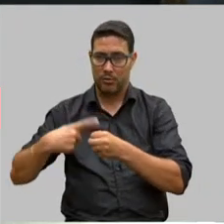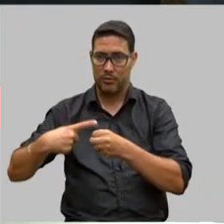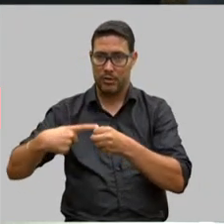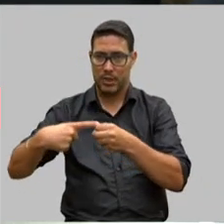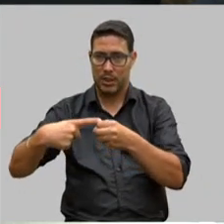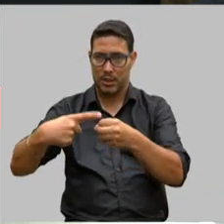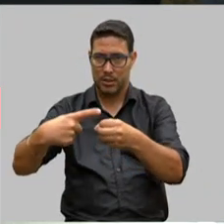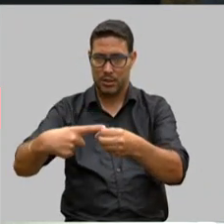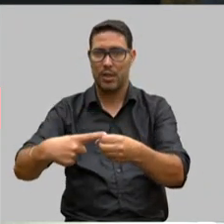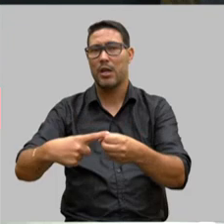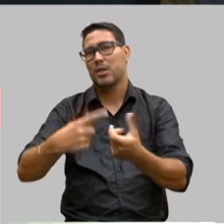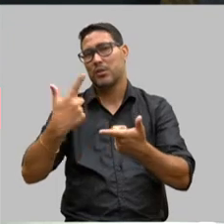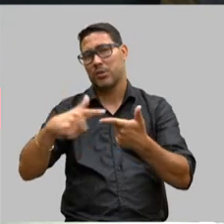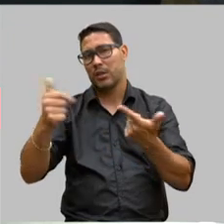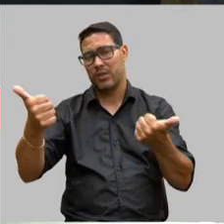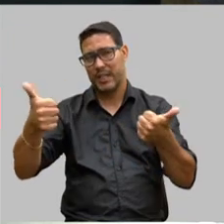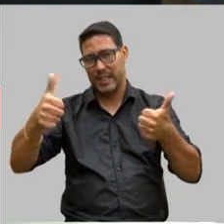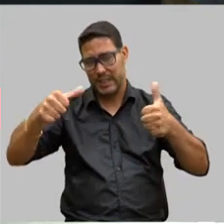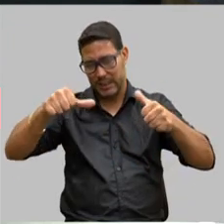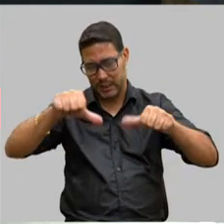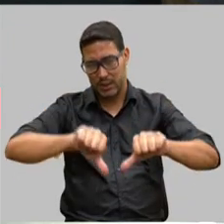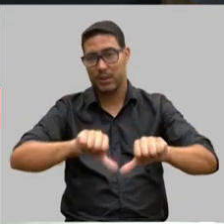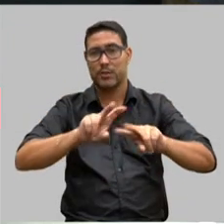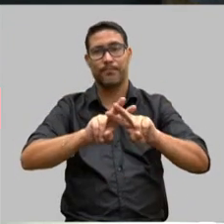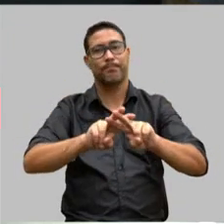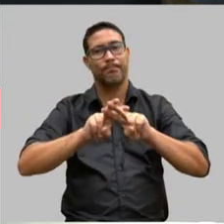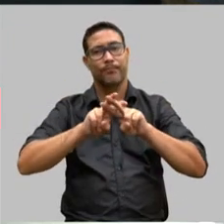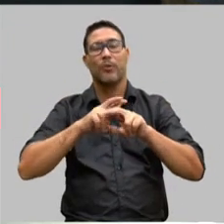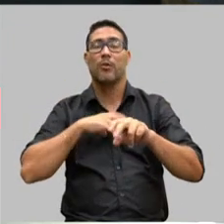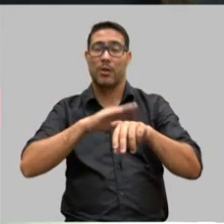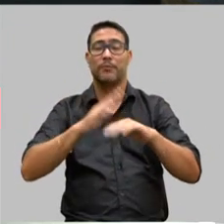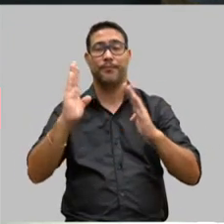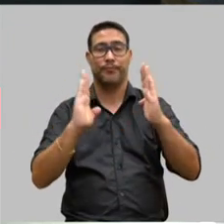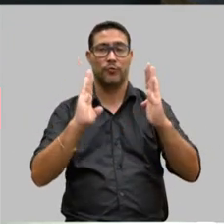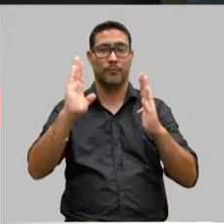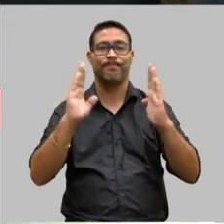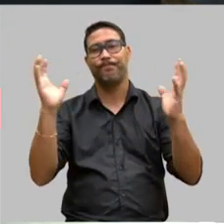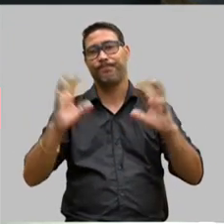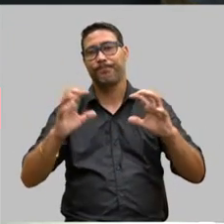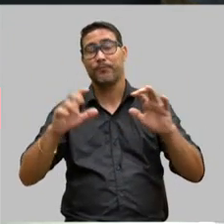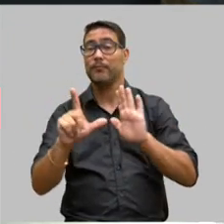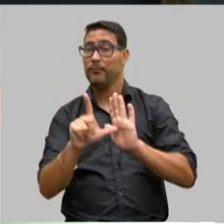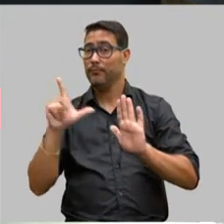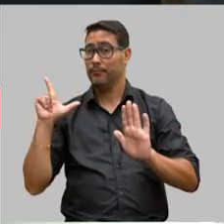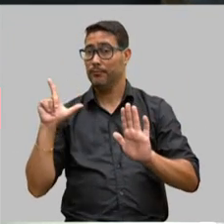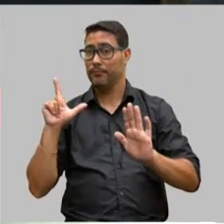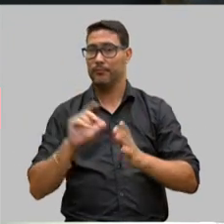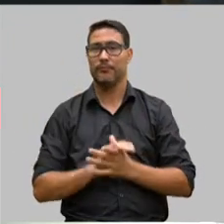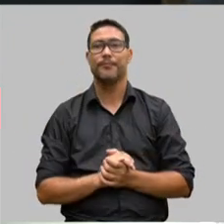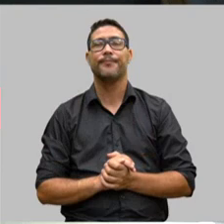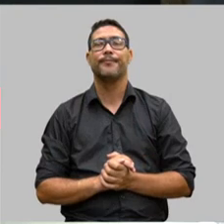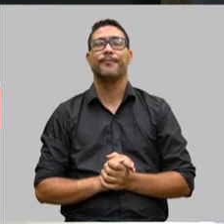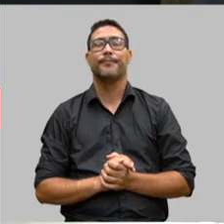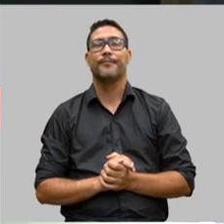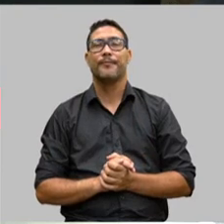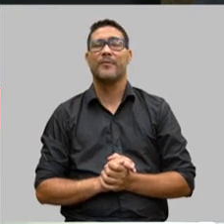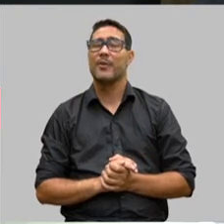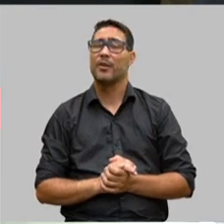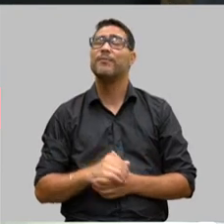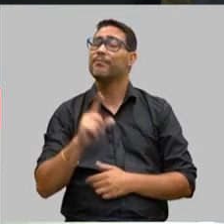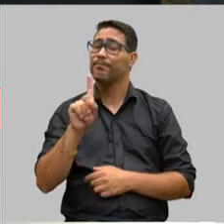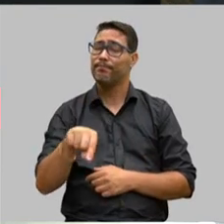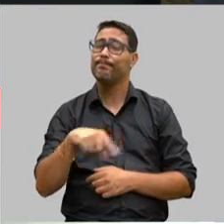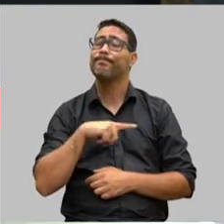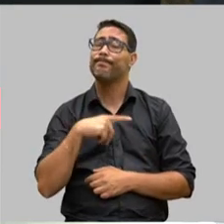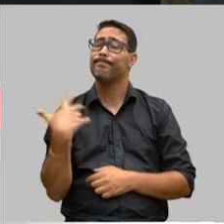situações críticas, né, devido ao período chuvoso anterior. Então, isso tem se tornado cada